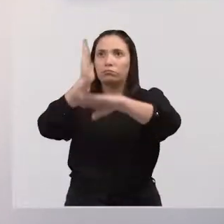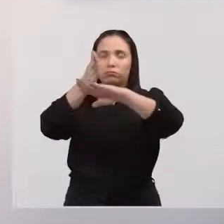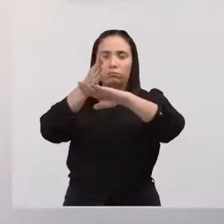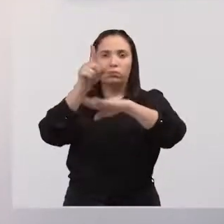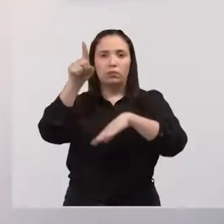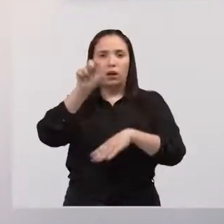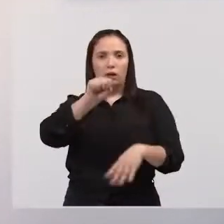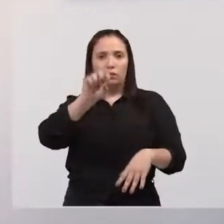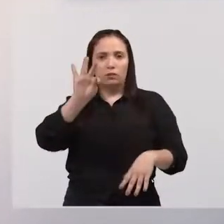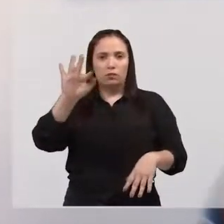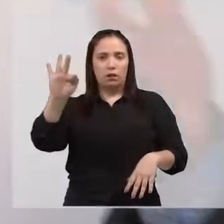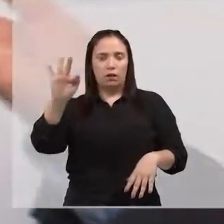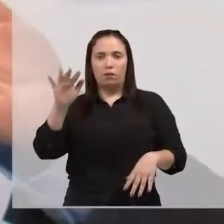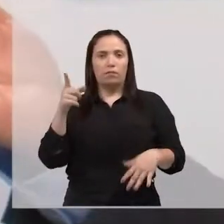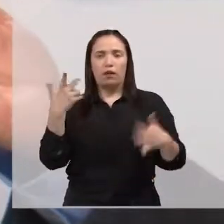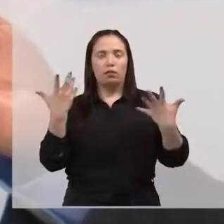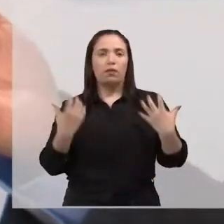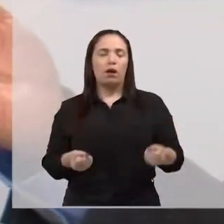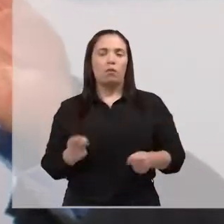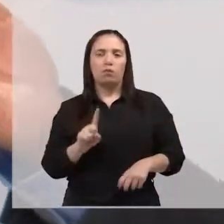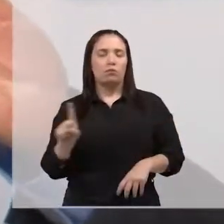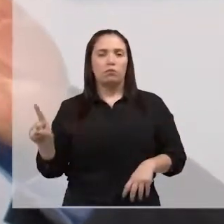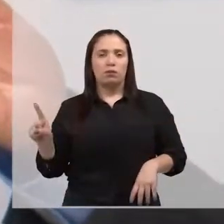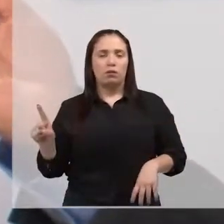Federal. Mérito